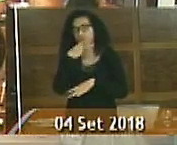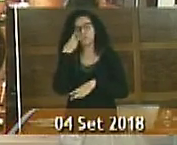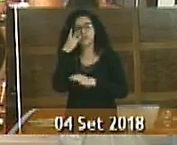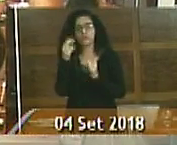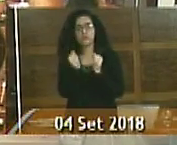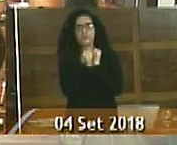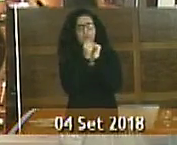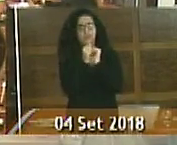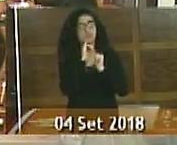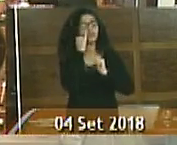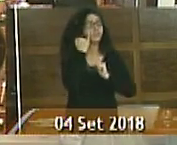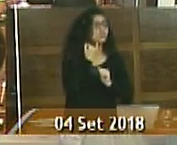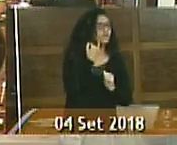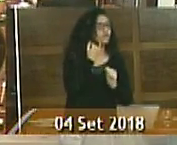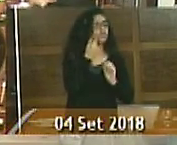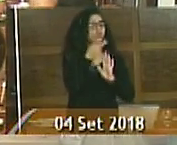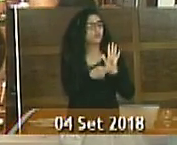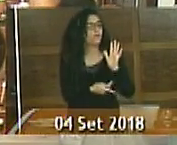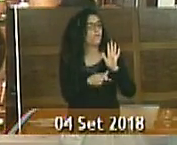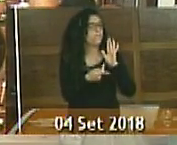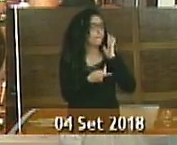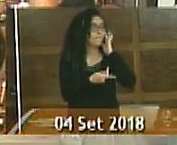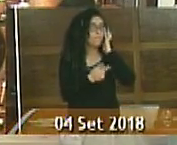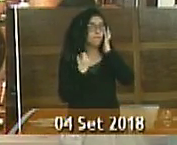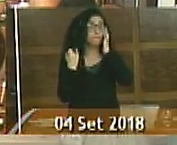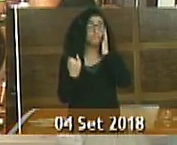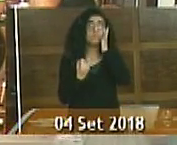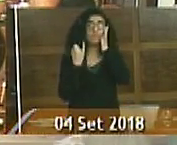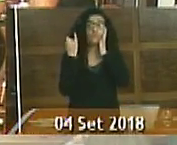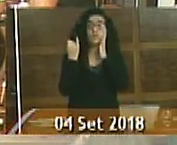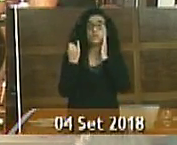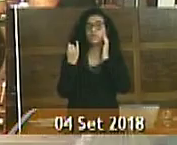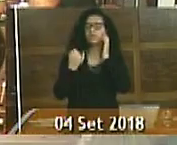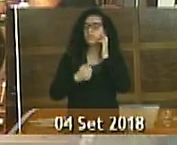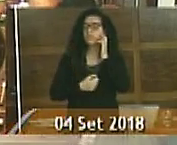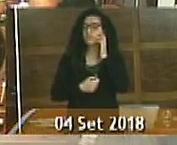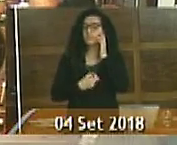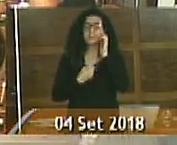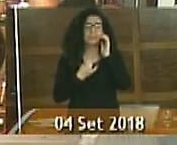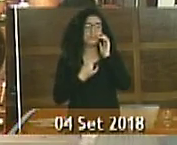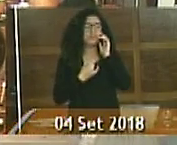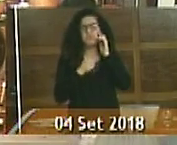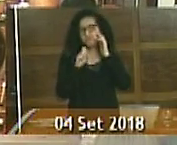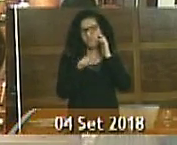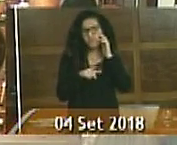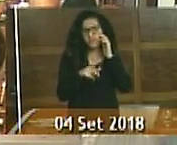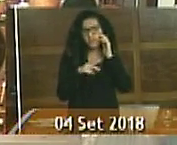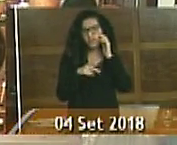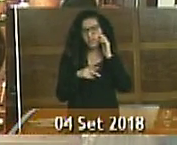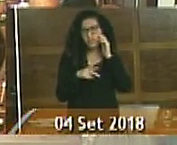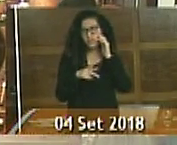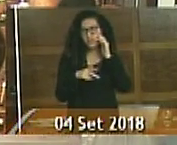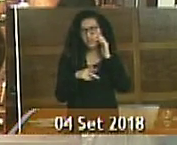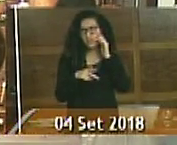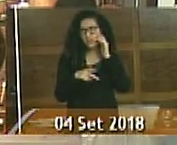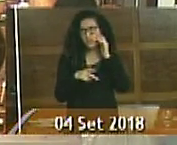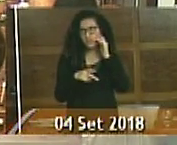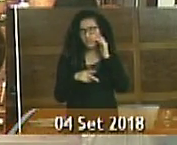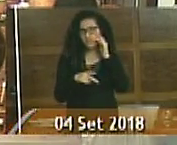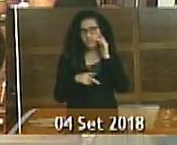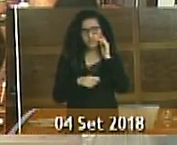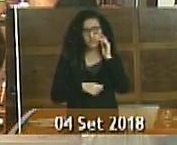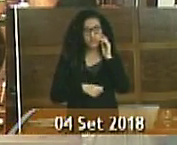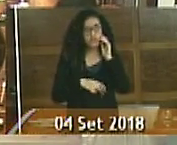vereadora Jane, junto com esse projeto aí, que é um projeto importante para o nosso município. Isso não é um projeto do comandante Jair, é um projeto do município de Angra dos